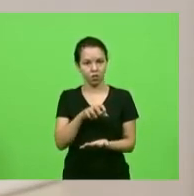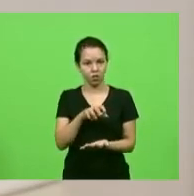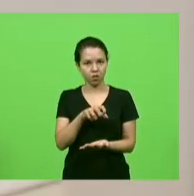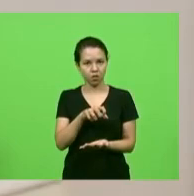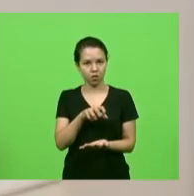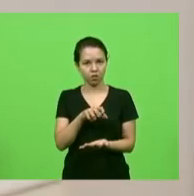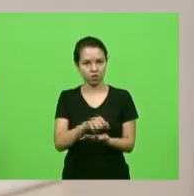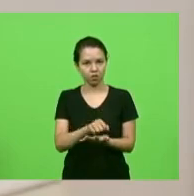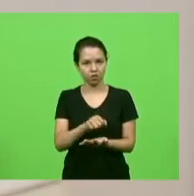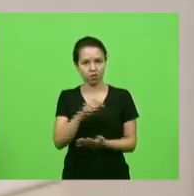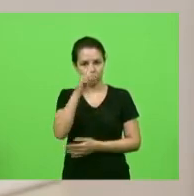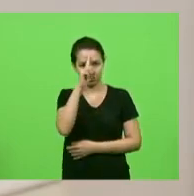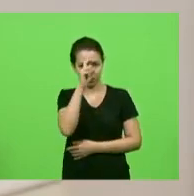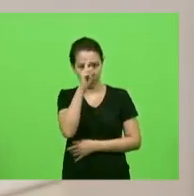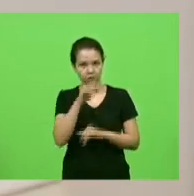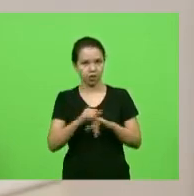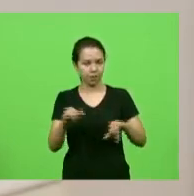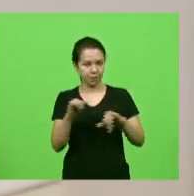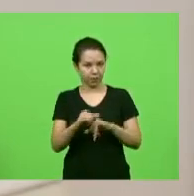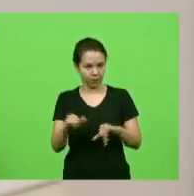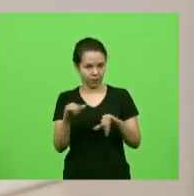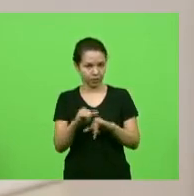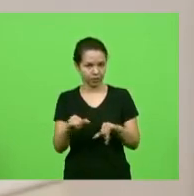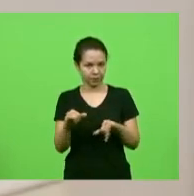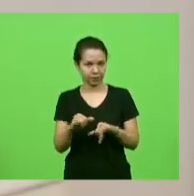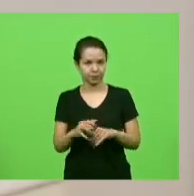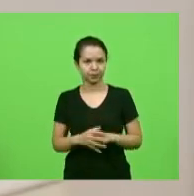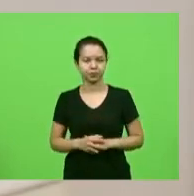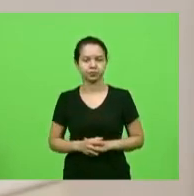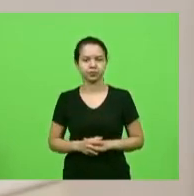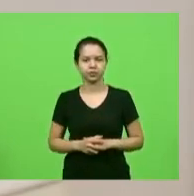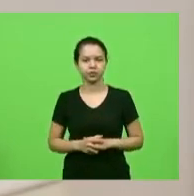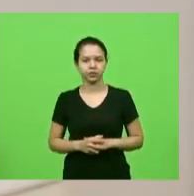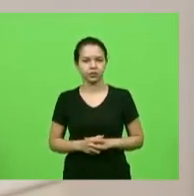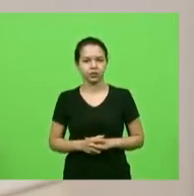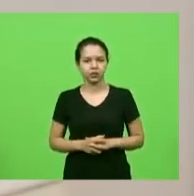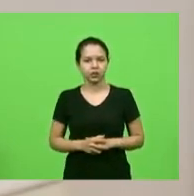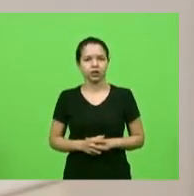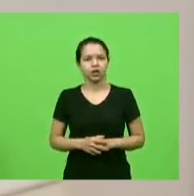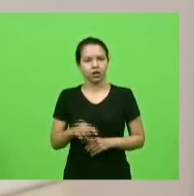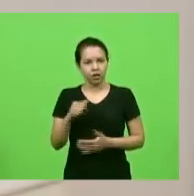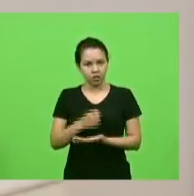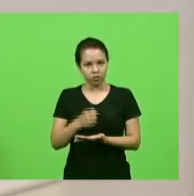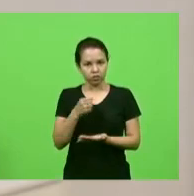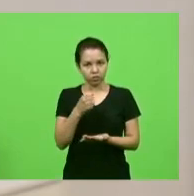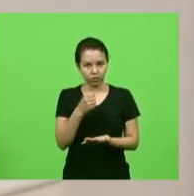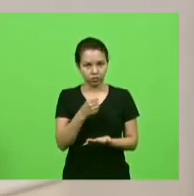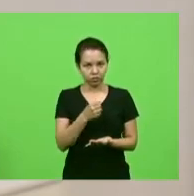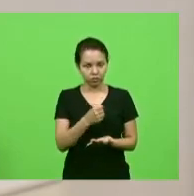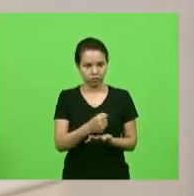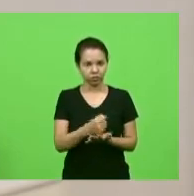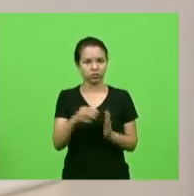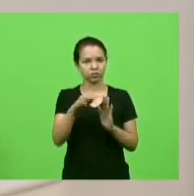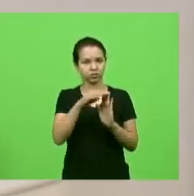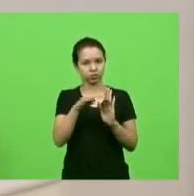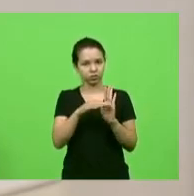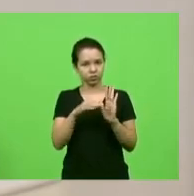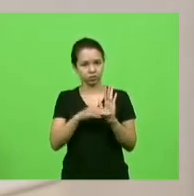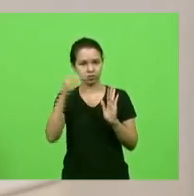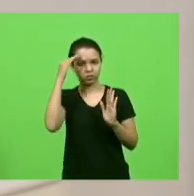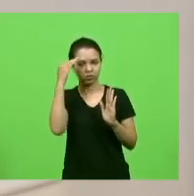contratação hospital de campanha, observa-se que a representação atendeu aos requisitos legais, uma vez que expôs os